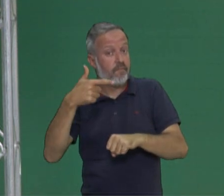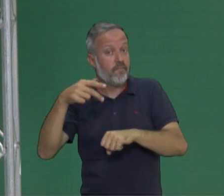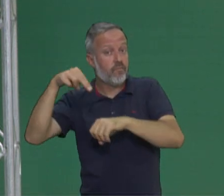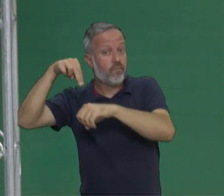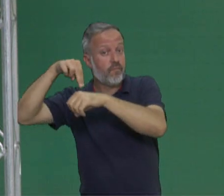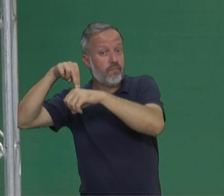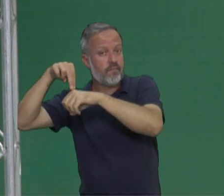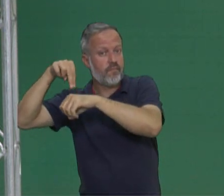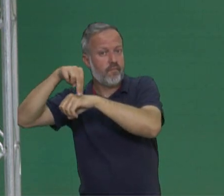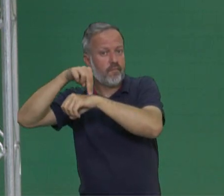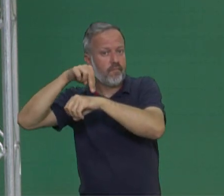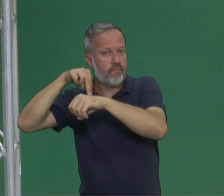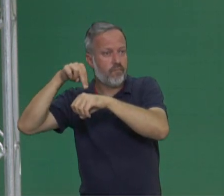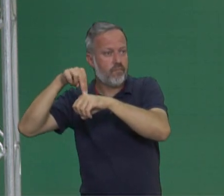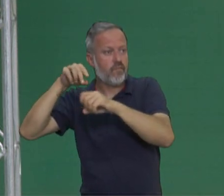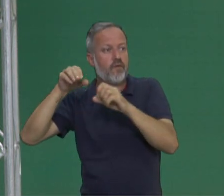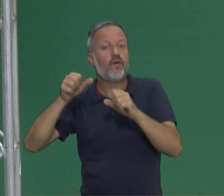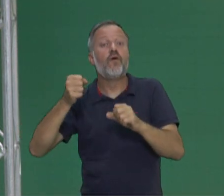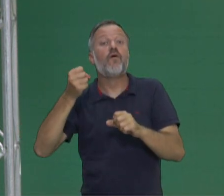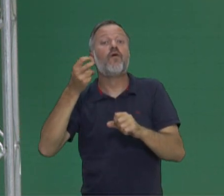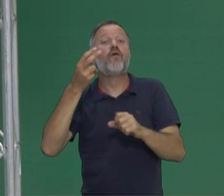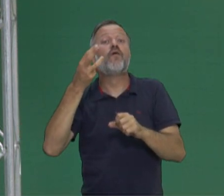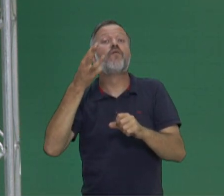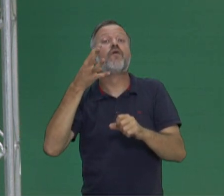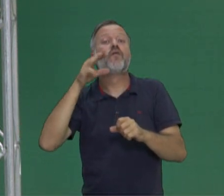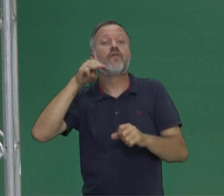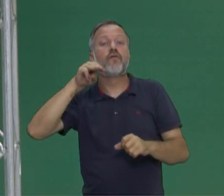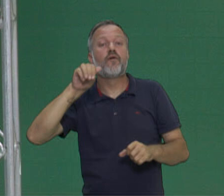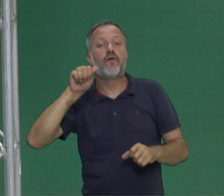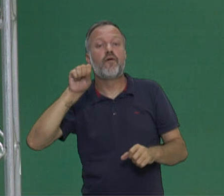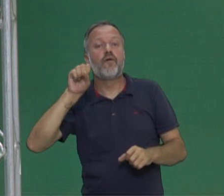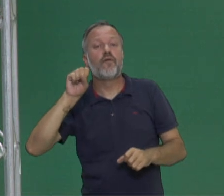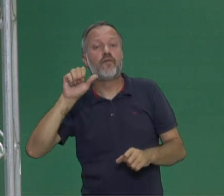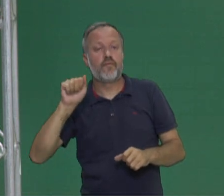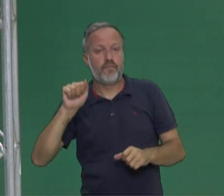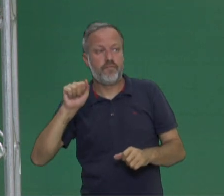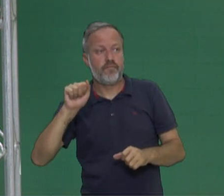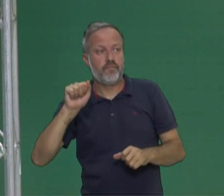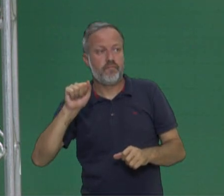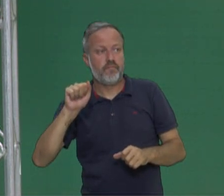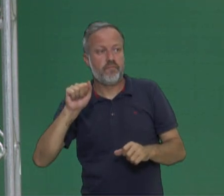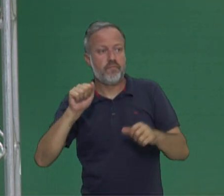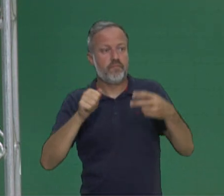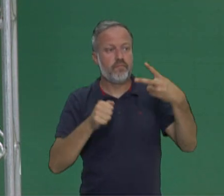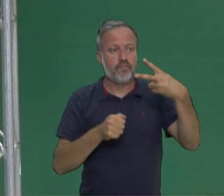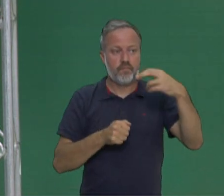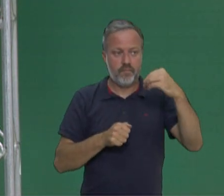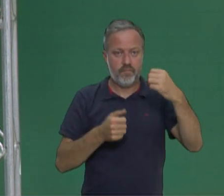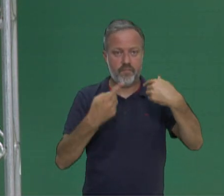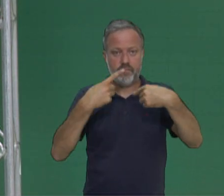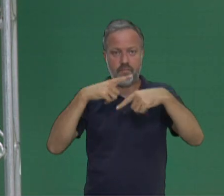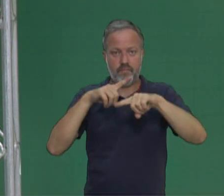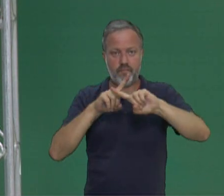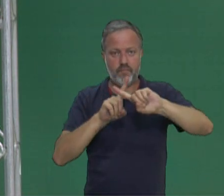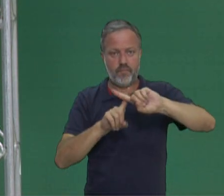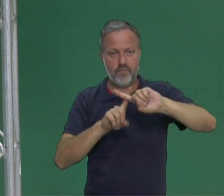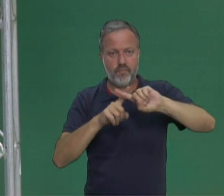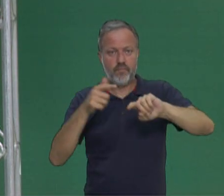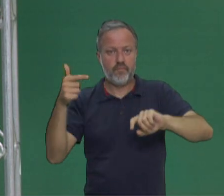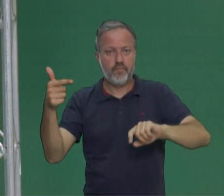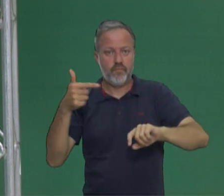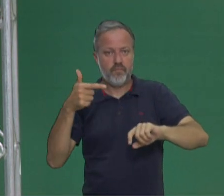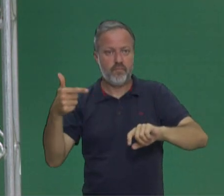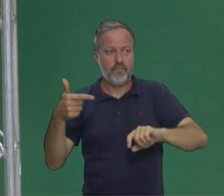nêutrons. Quanto que é a massa dele? Próton mais nêutron. 20 mais